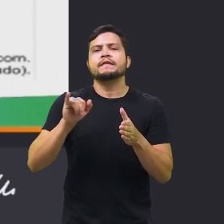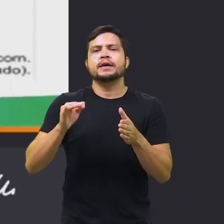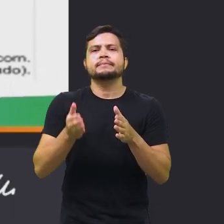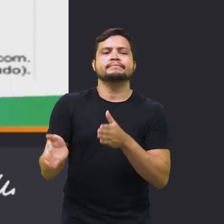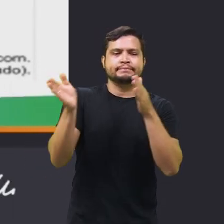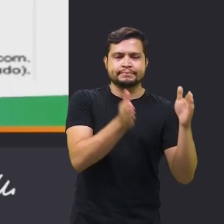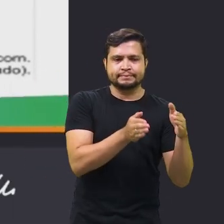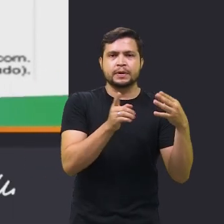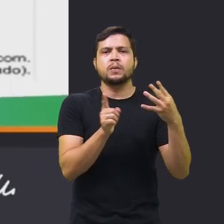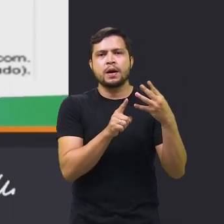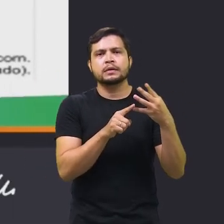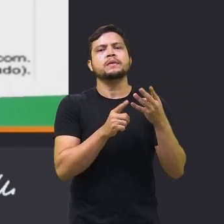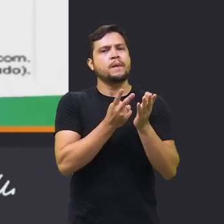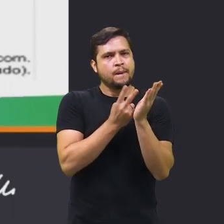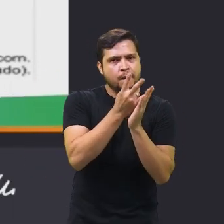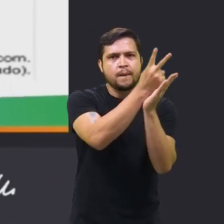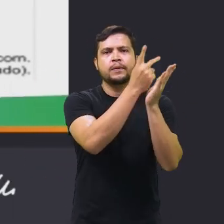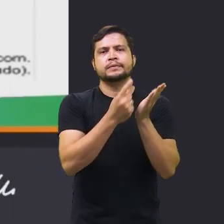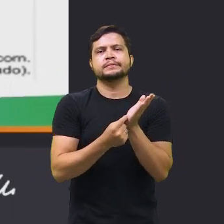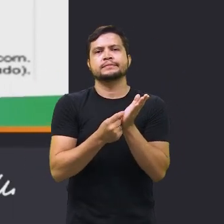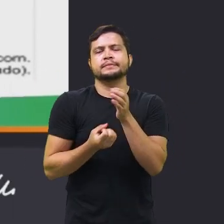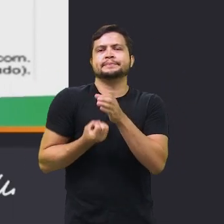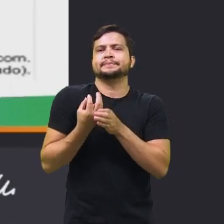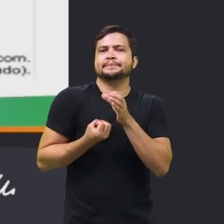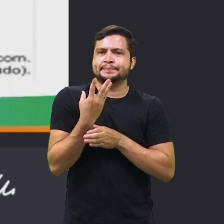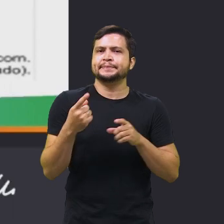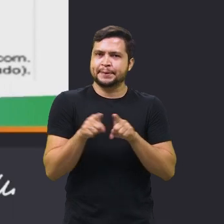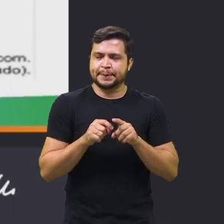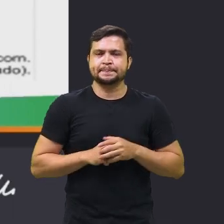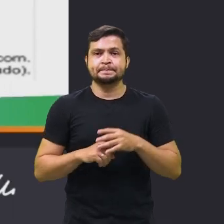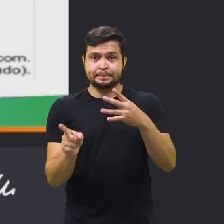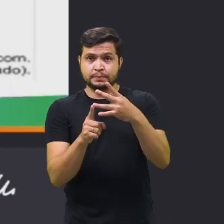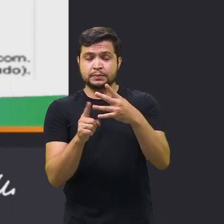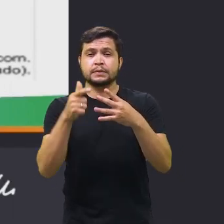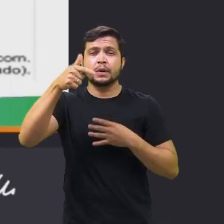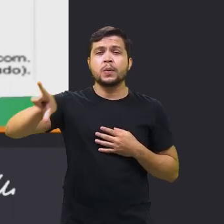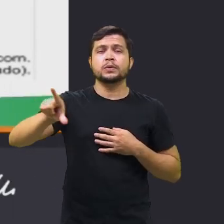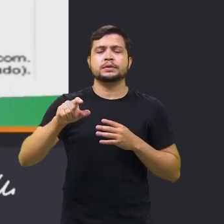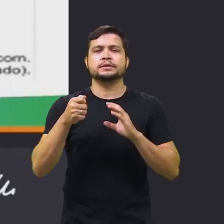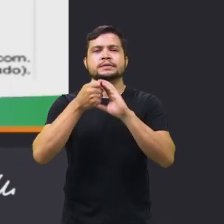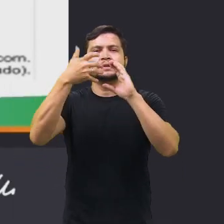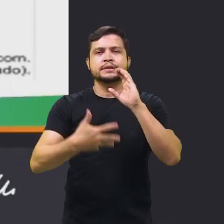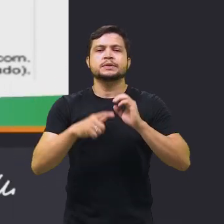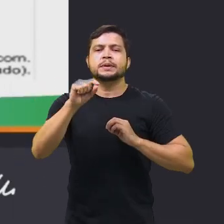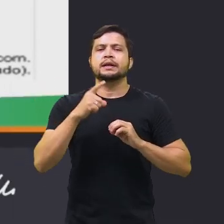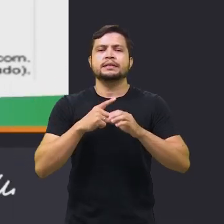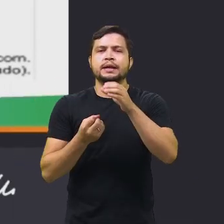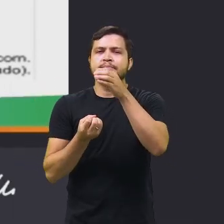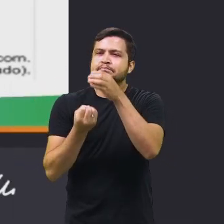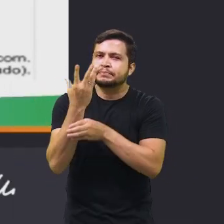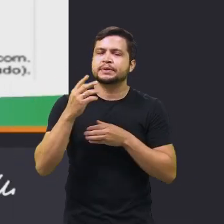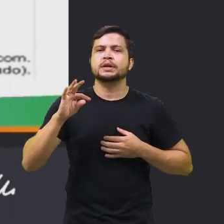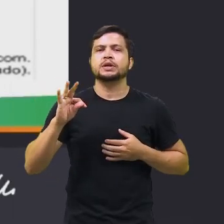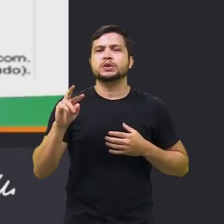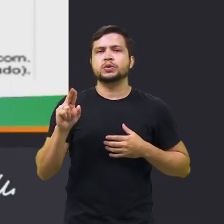surgindo também no grupo das angiospermas, né? E outra característica marcante que eu quero destacar, o tubo polínico. O